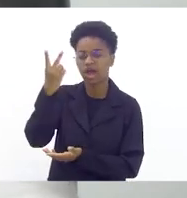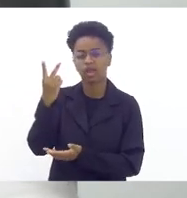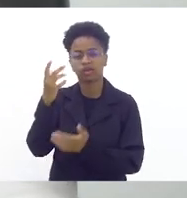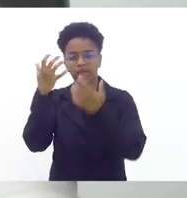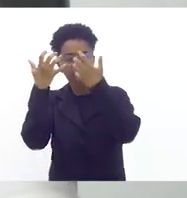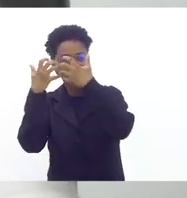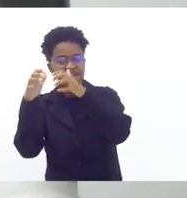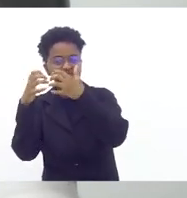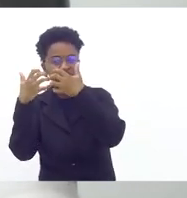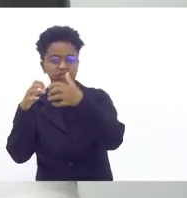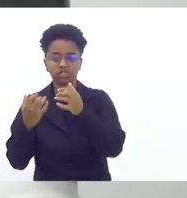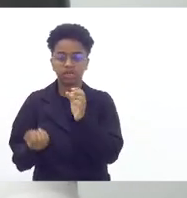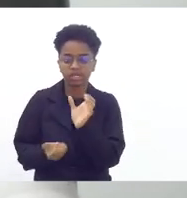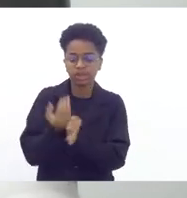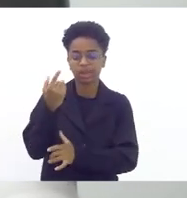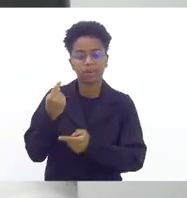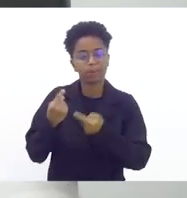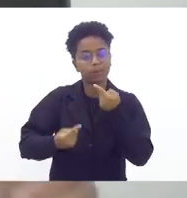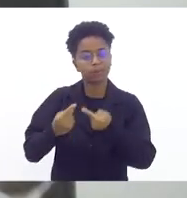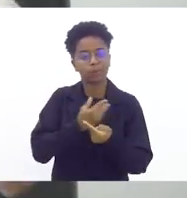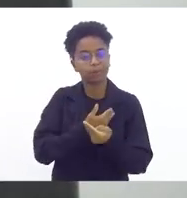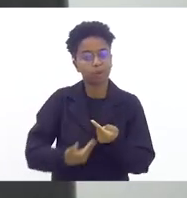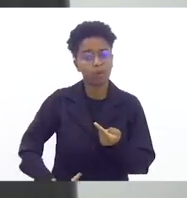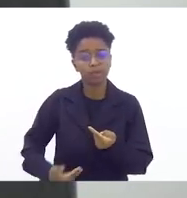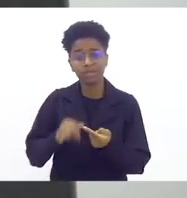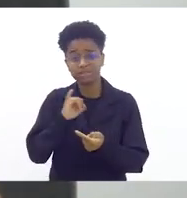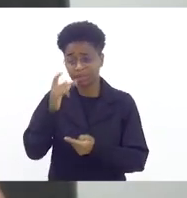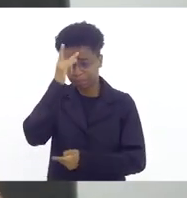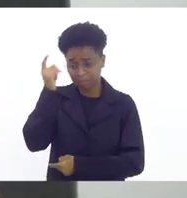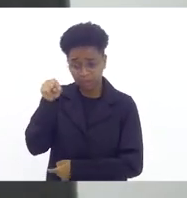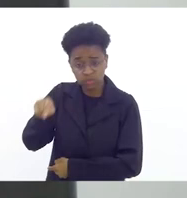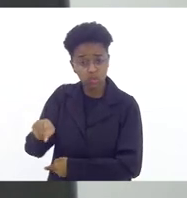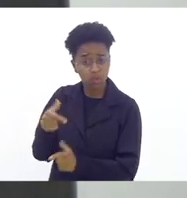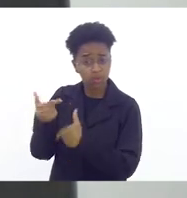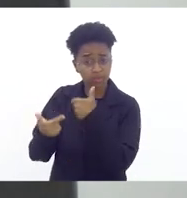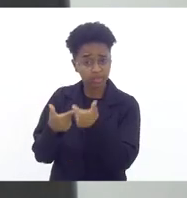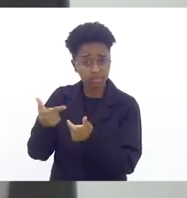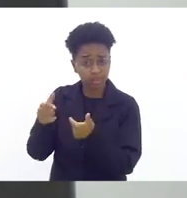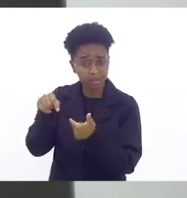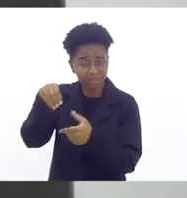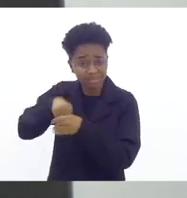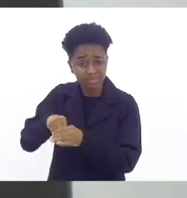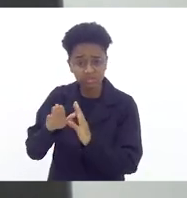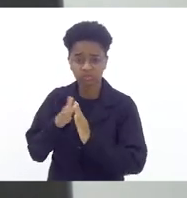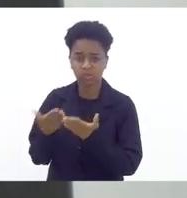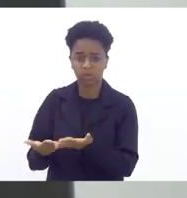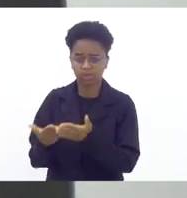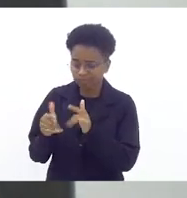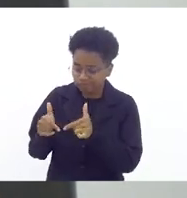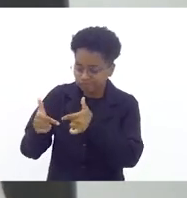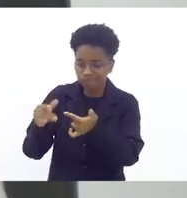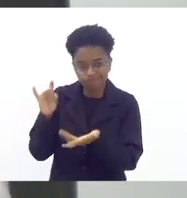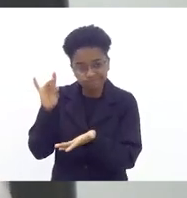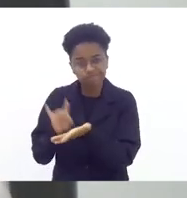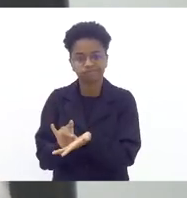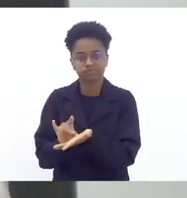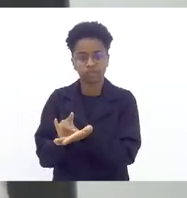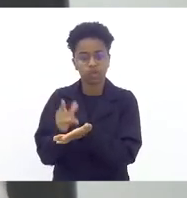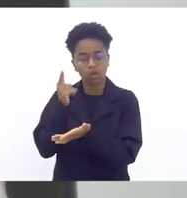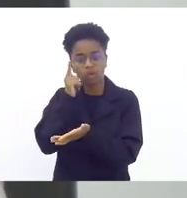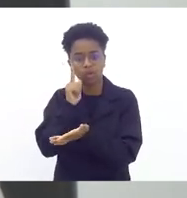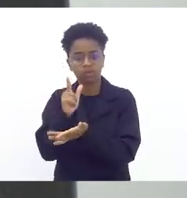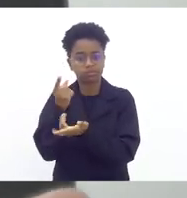refletir, produzir políticas públicas se a pessoa que está lá na ponta e que vai fazer efetivamente se